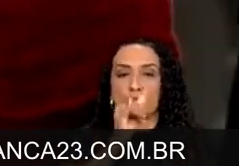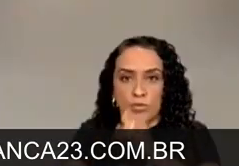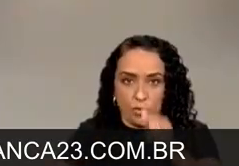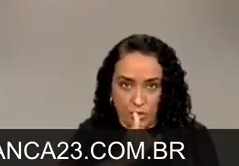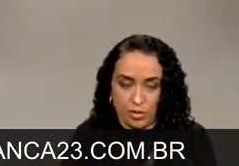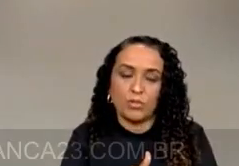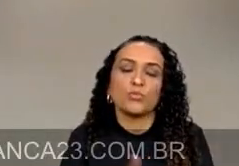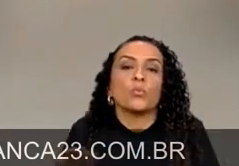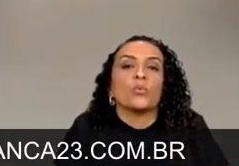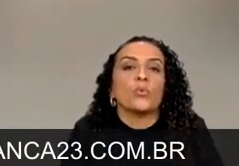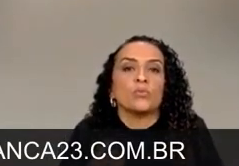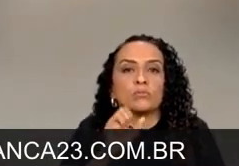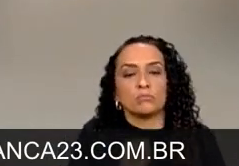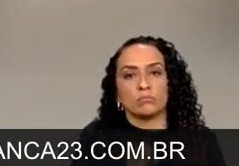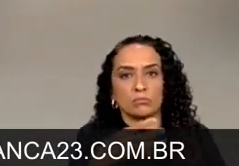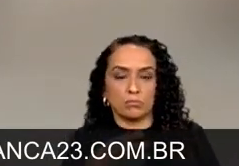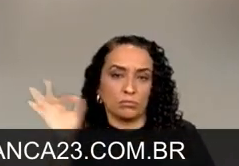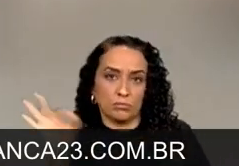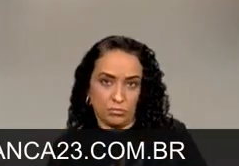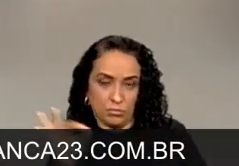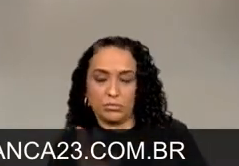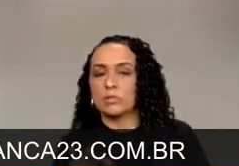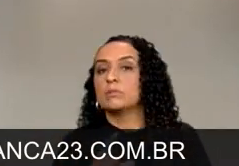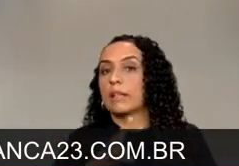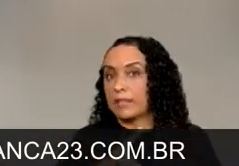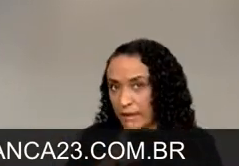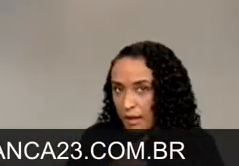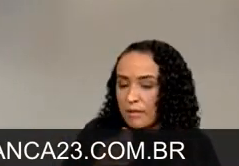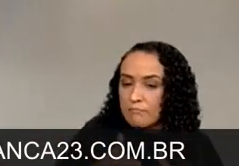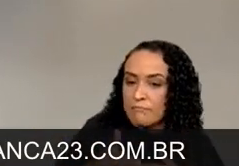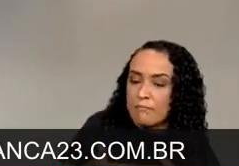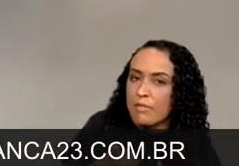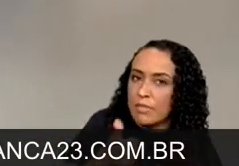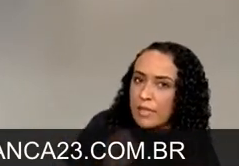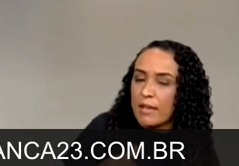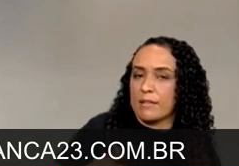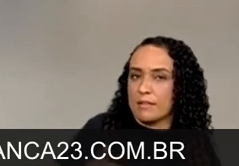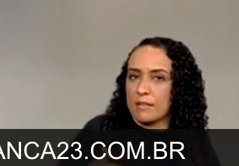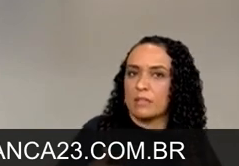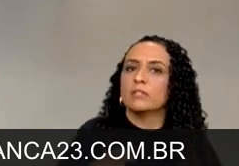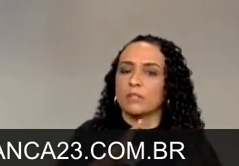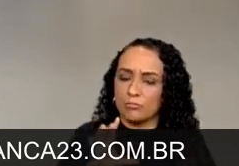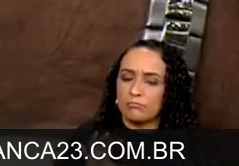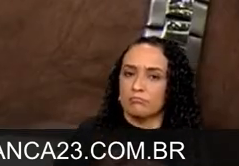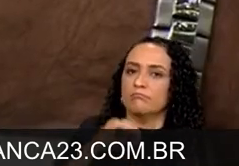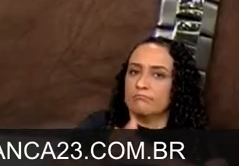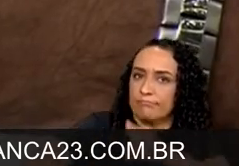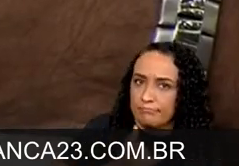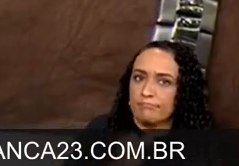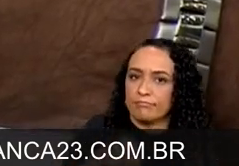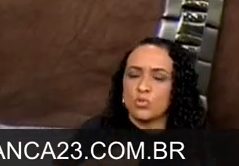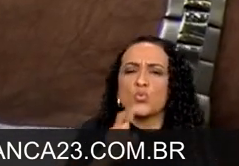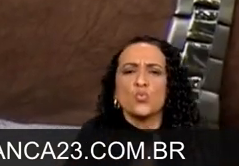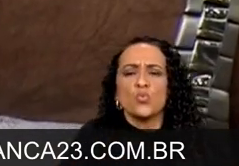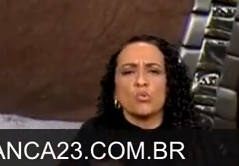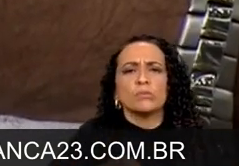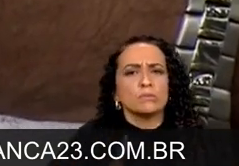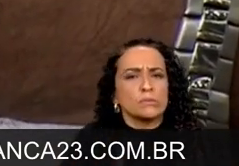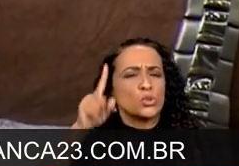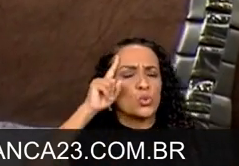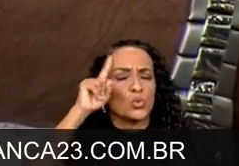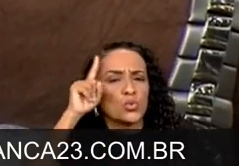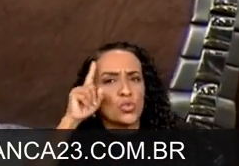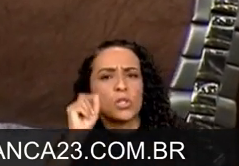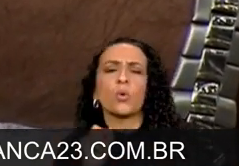internet. Hoje, 84% dos que têm a partir de 10 anos estão conectados. E o uso frequente, todos os